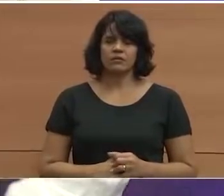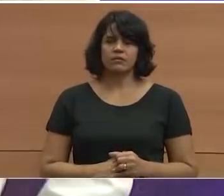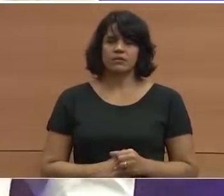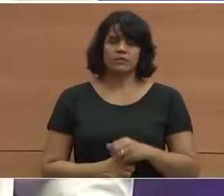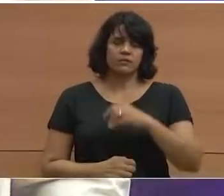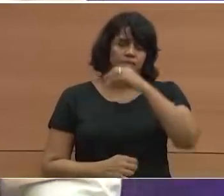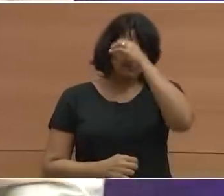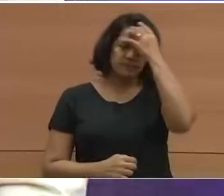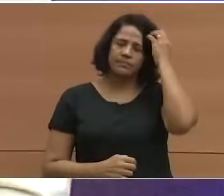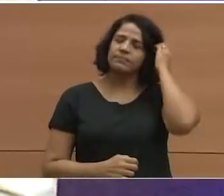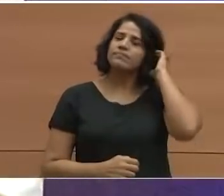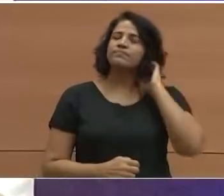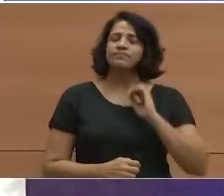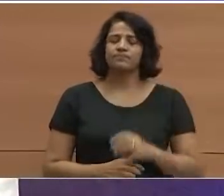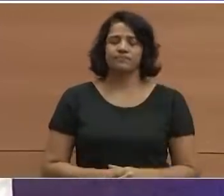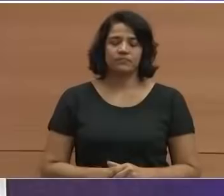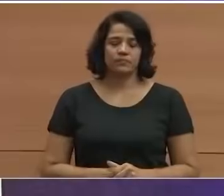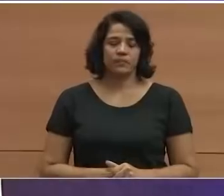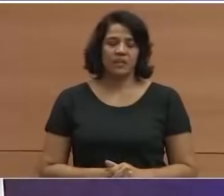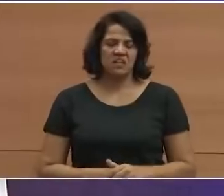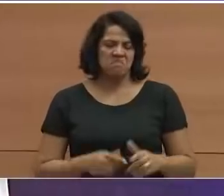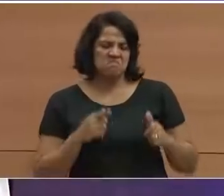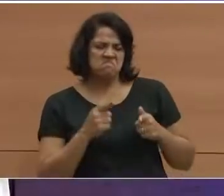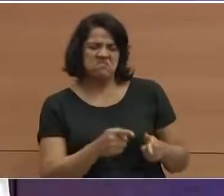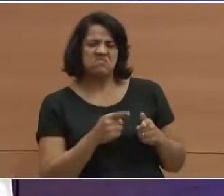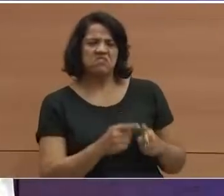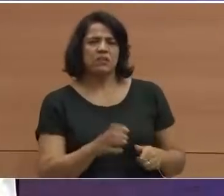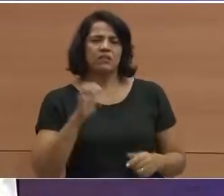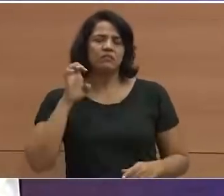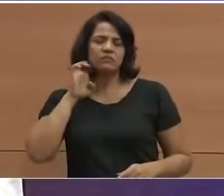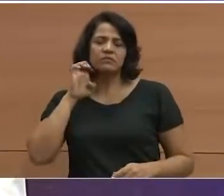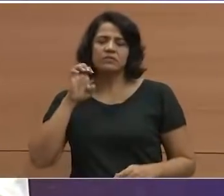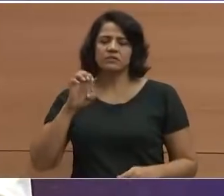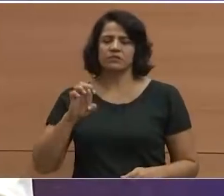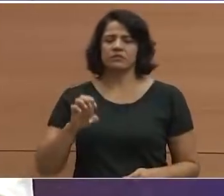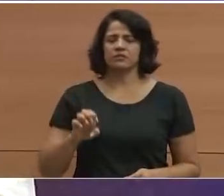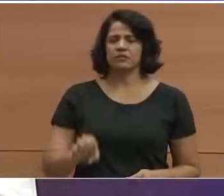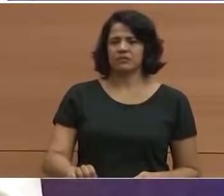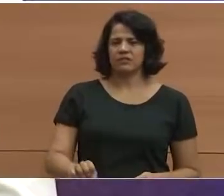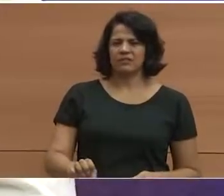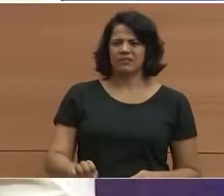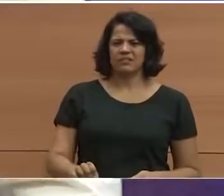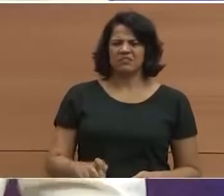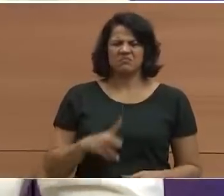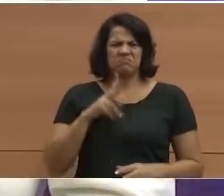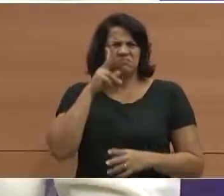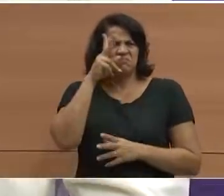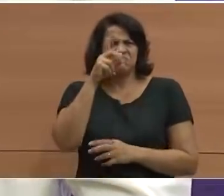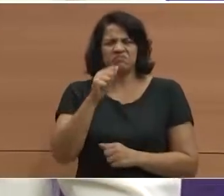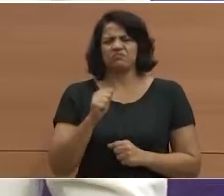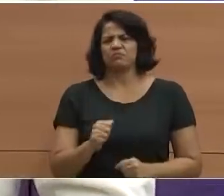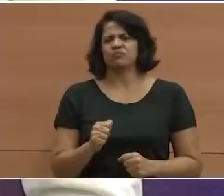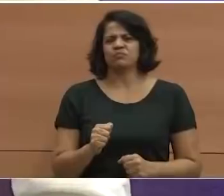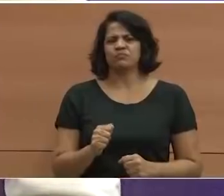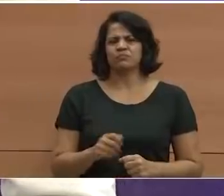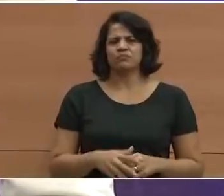A perseguição, irmãos, vocês não têm noção da perseguição. Pedro foi ousado